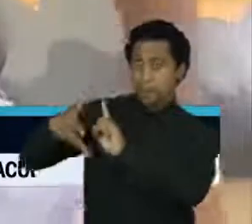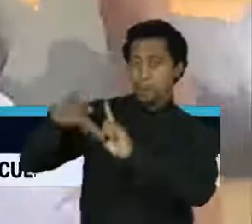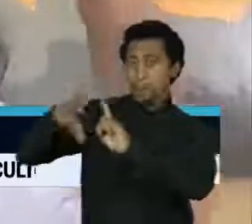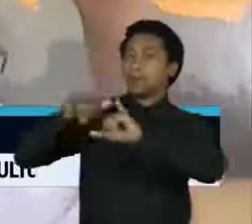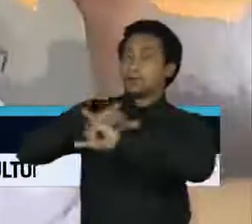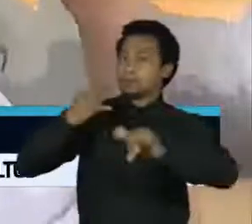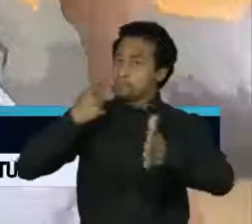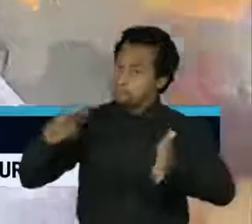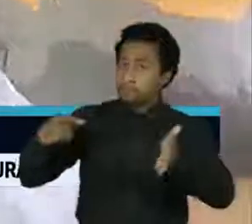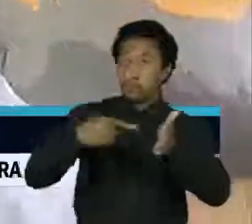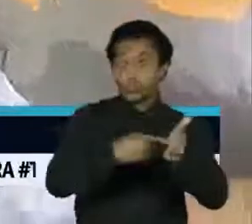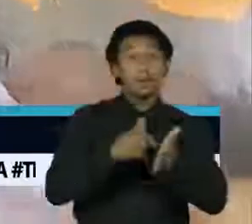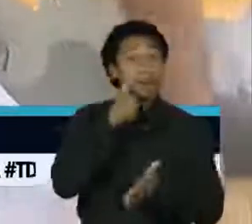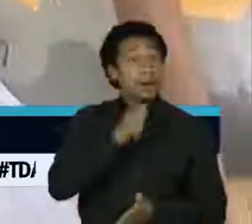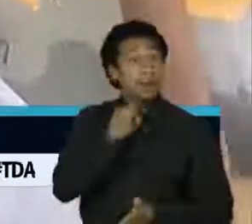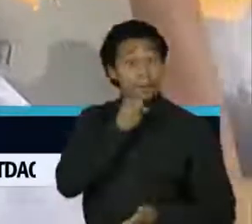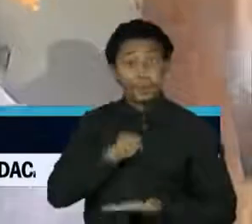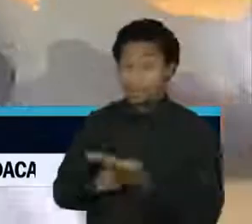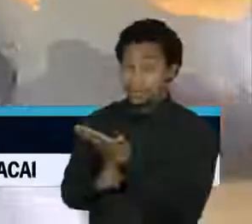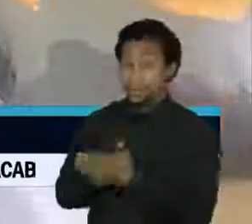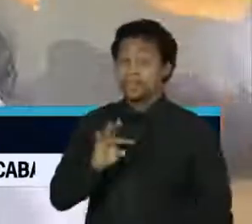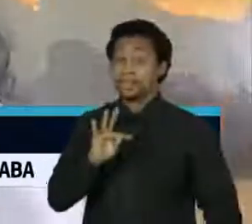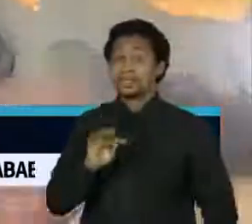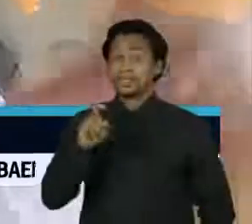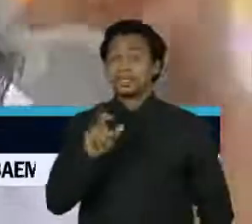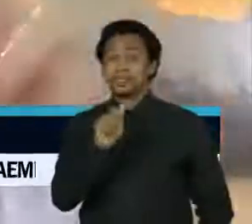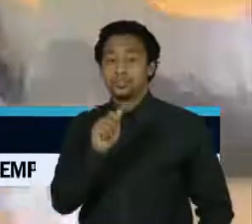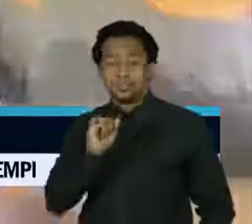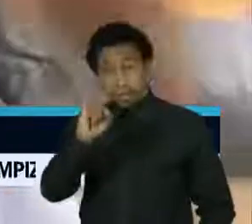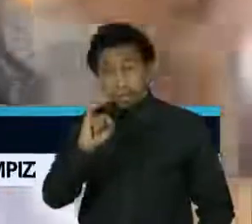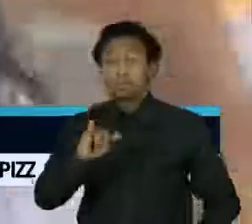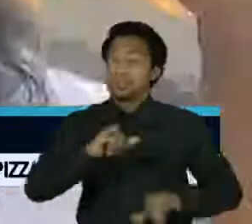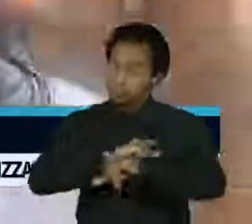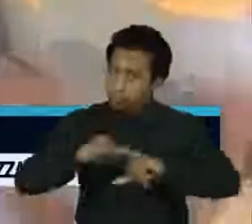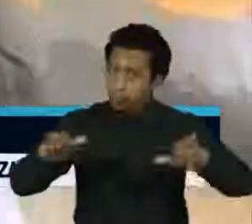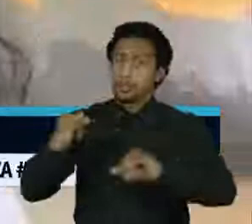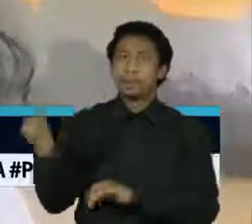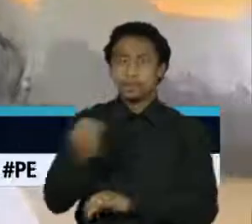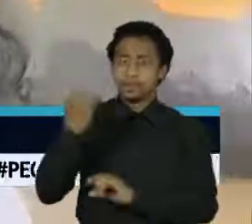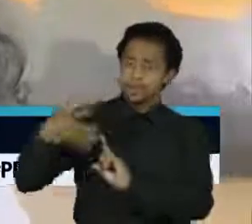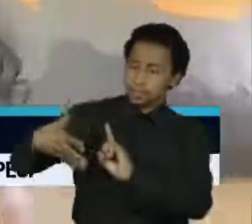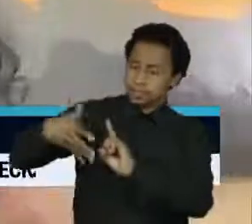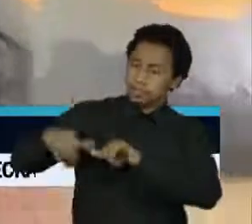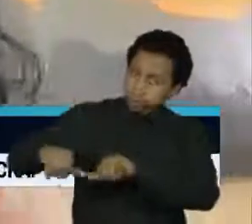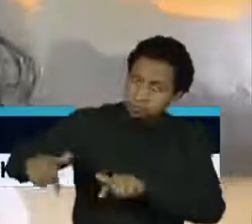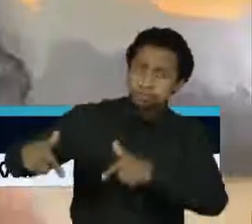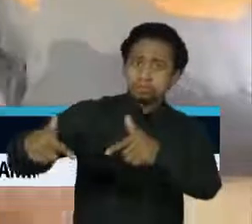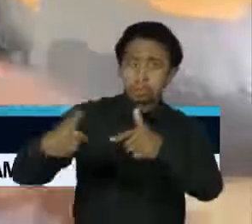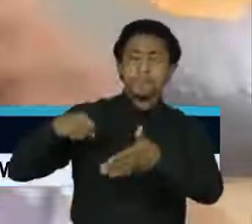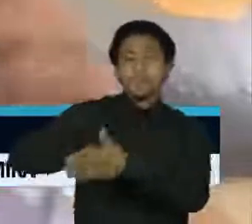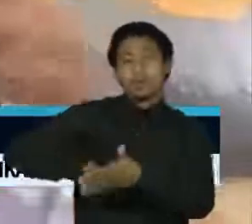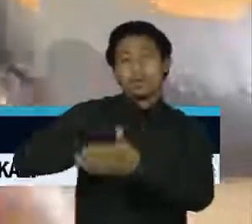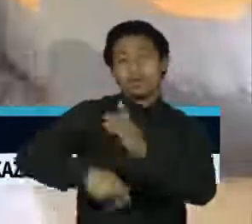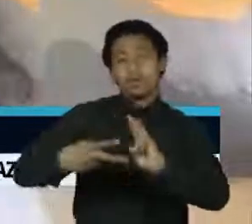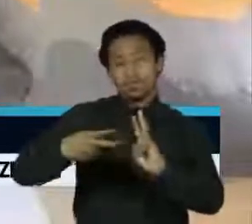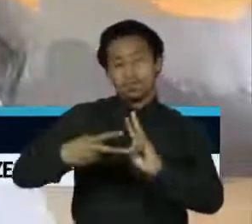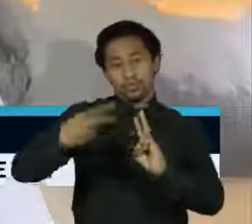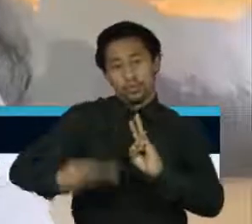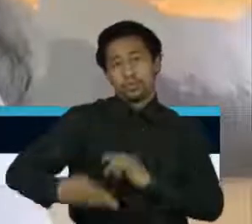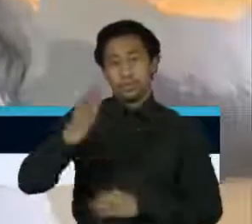Suruí que também é líder na região a prisão do suspeito é importante para a luta indígena em todo e